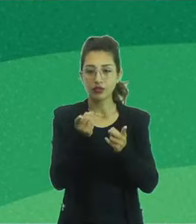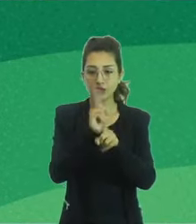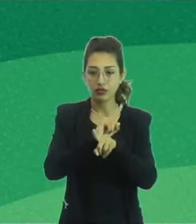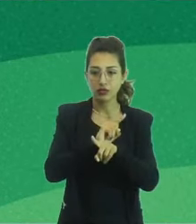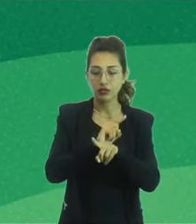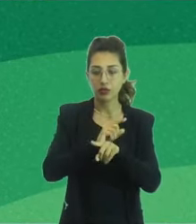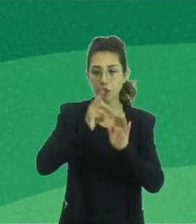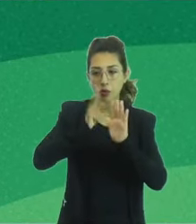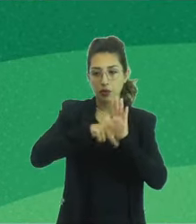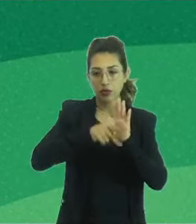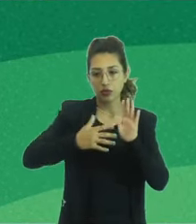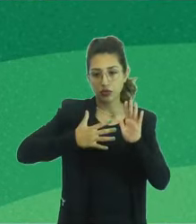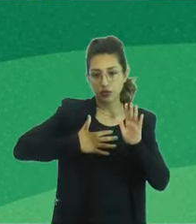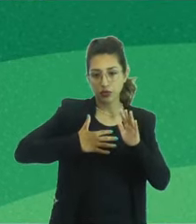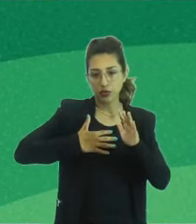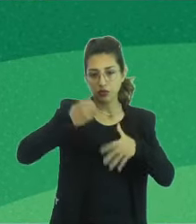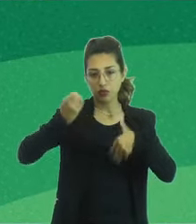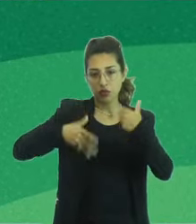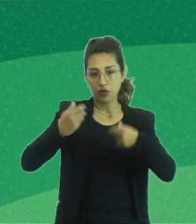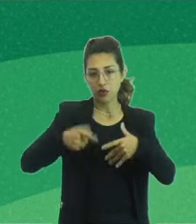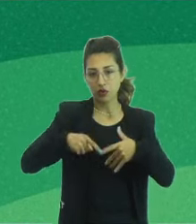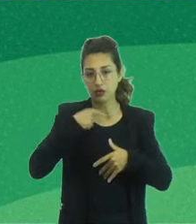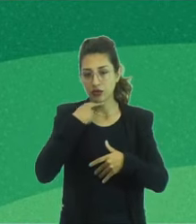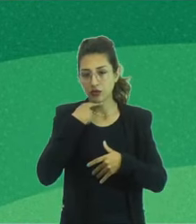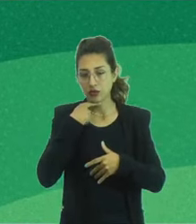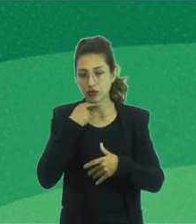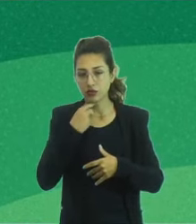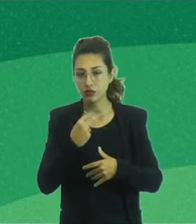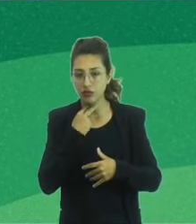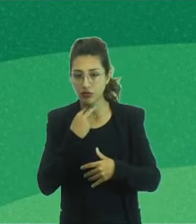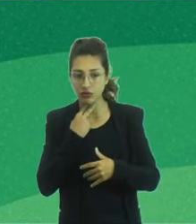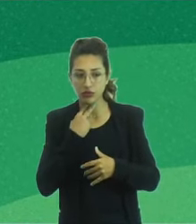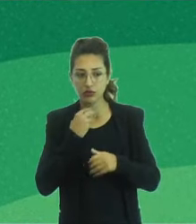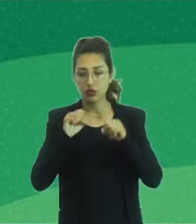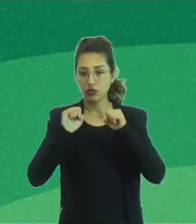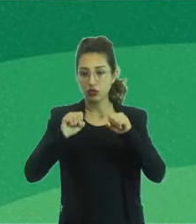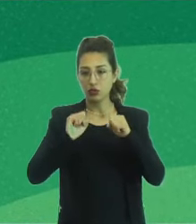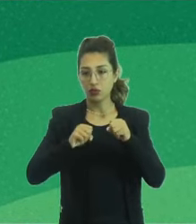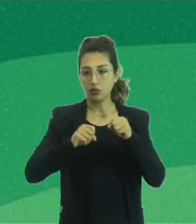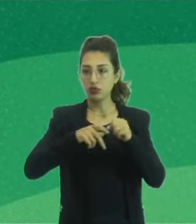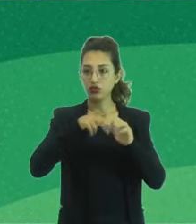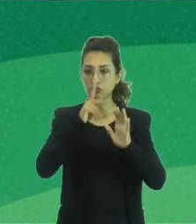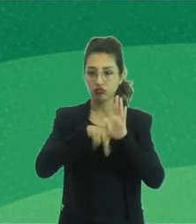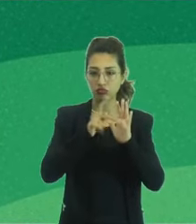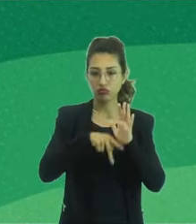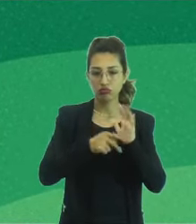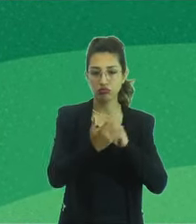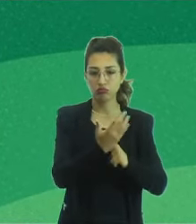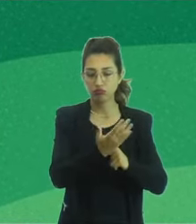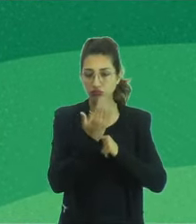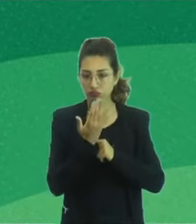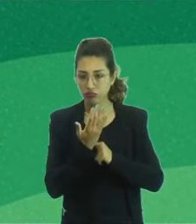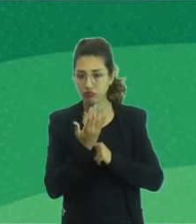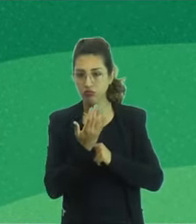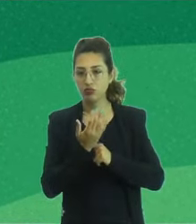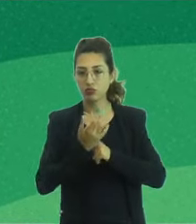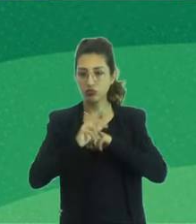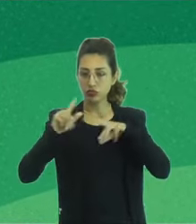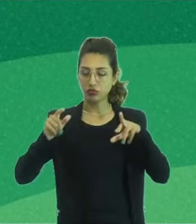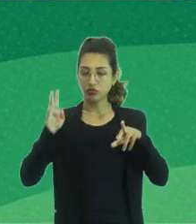sobre o projeto eu quero dizer sobre o que esse projeto significa para mim com que ele volta porque as coisas voltam e são muito